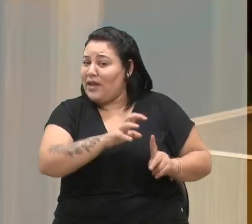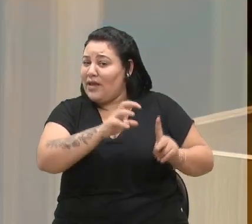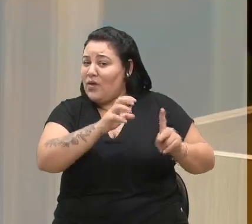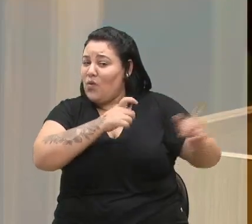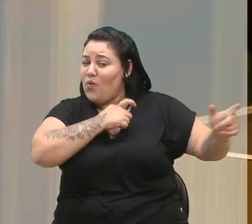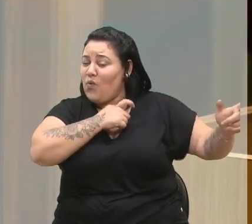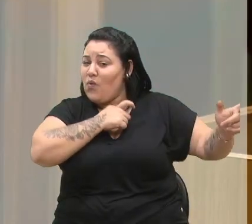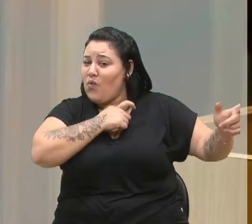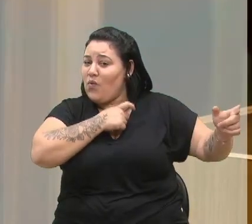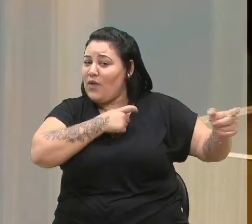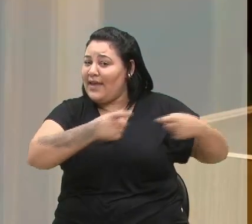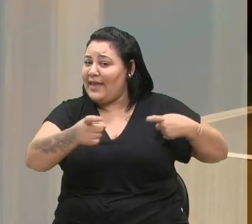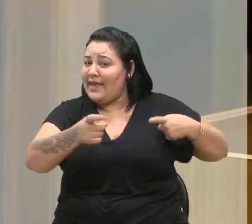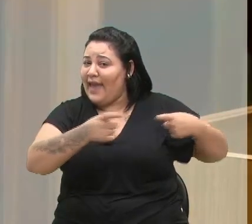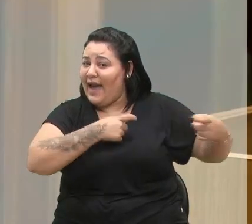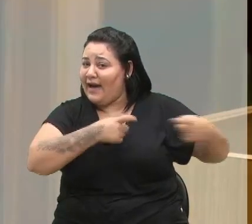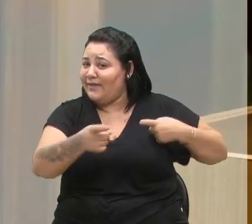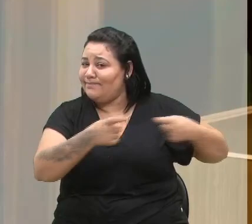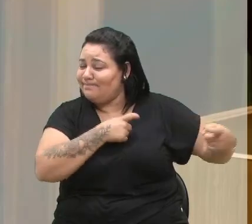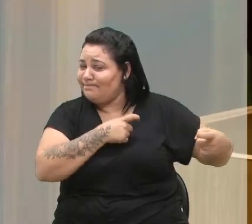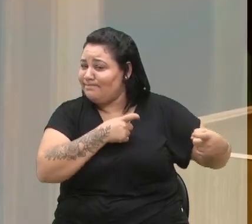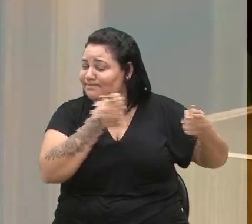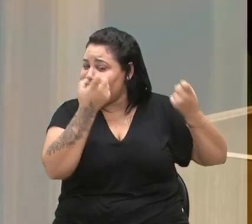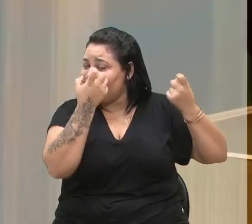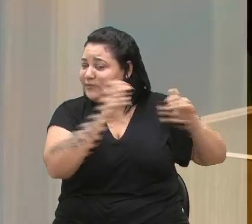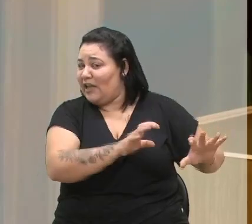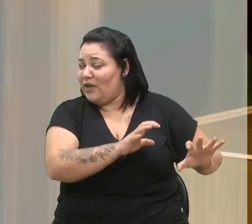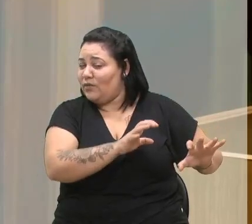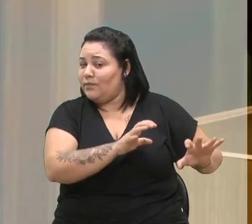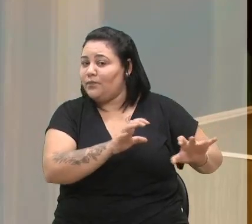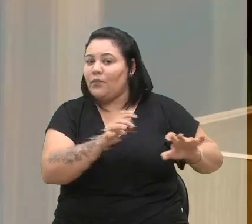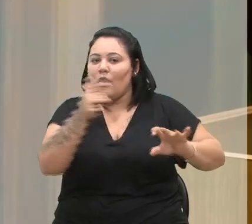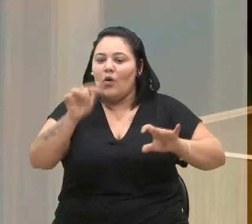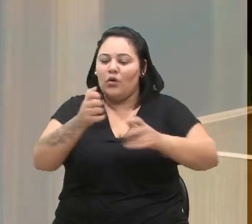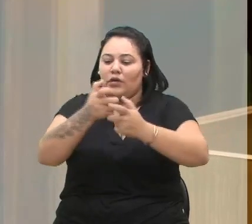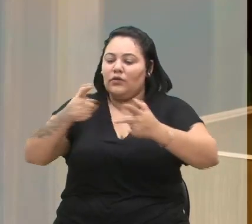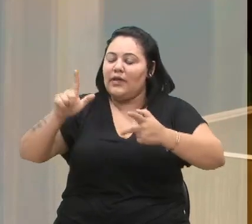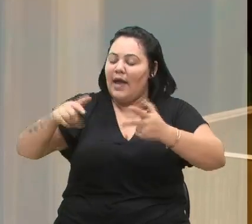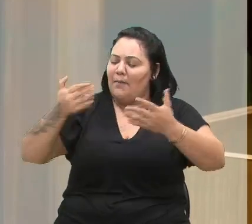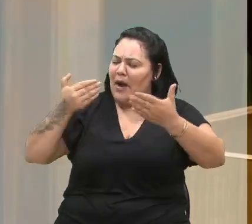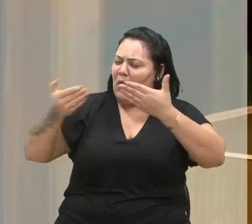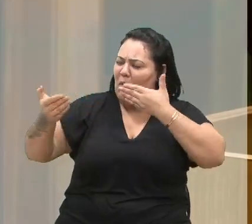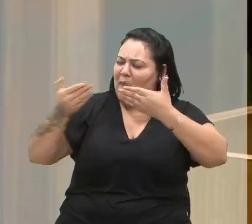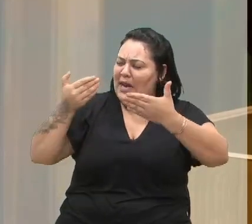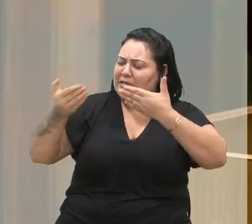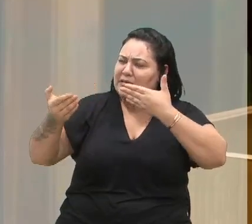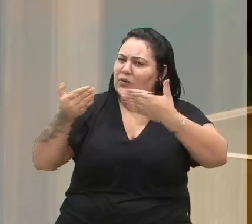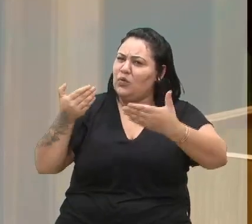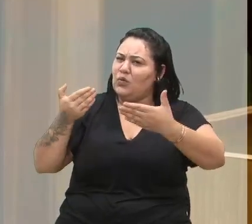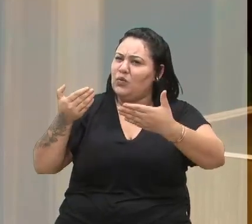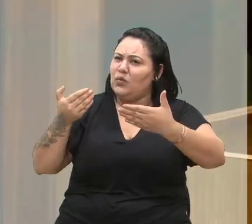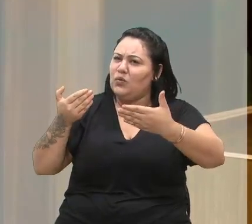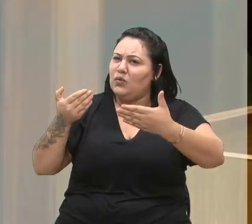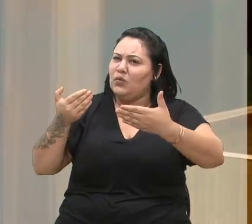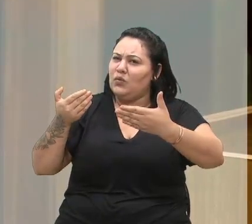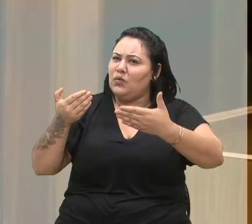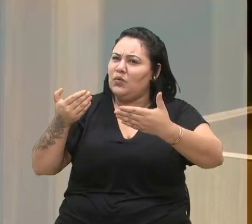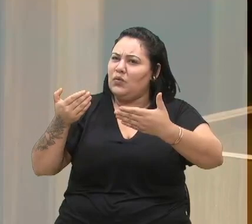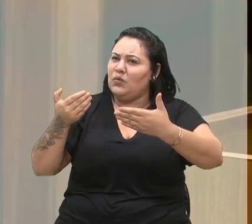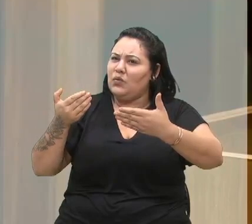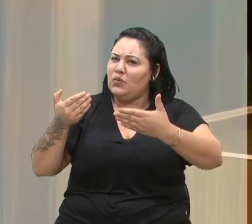repúdio a bombardeios. Outra coisa é comparação ofensiva com o maior genocídio da